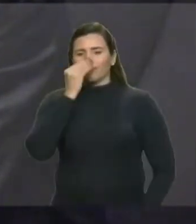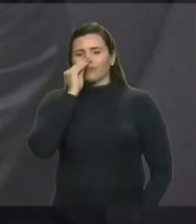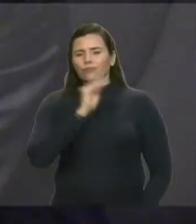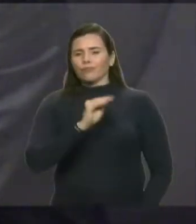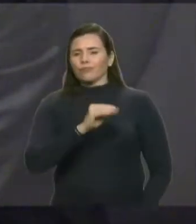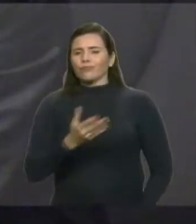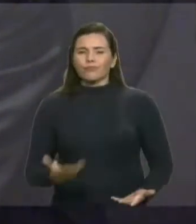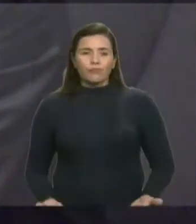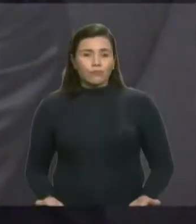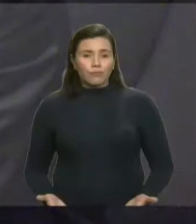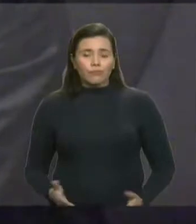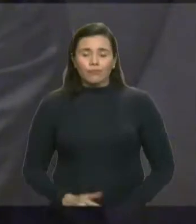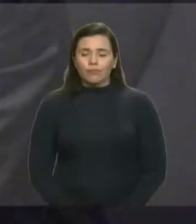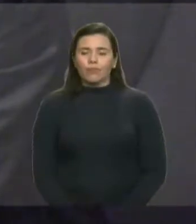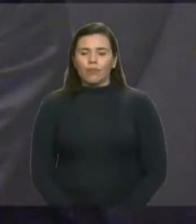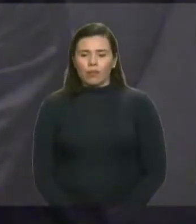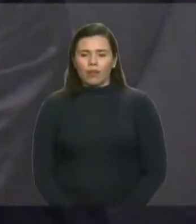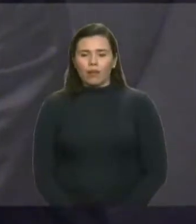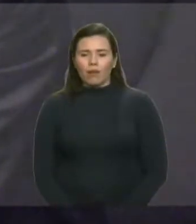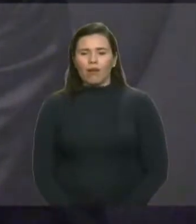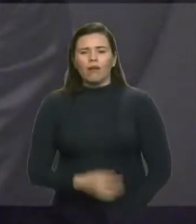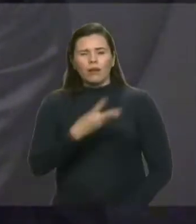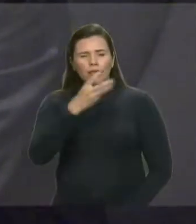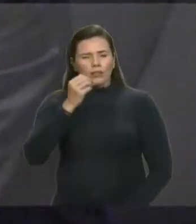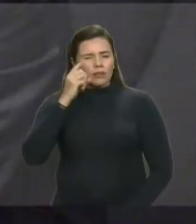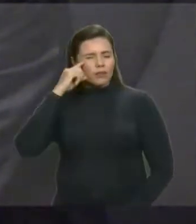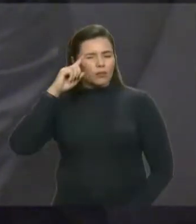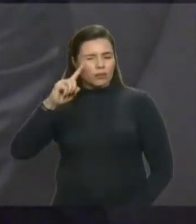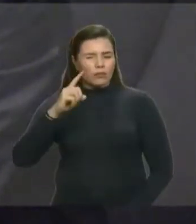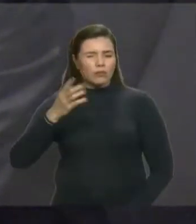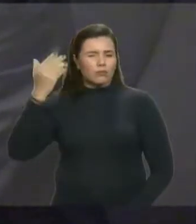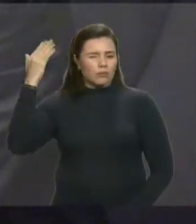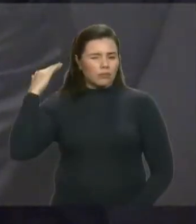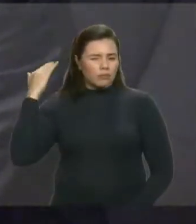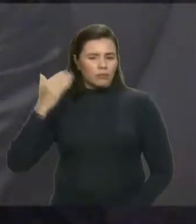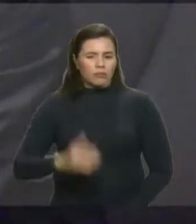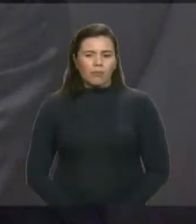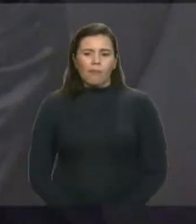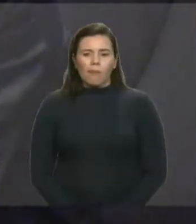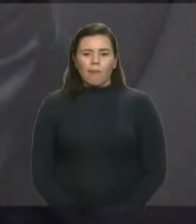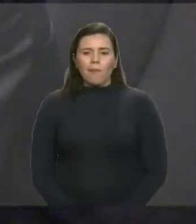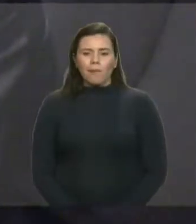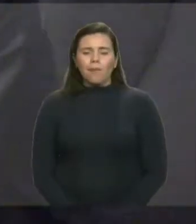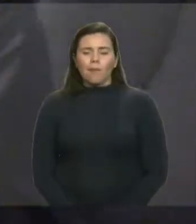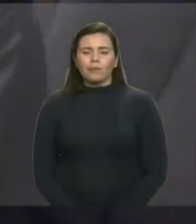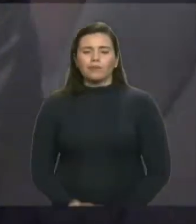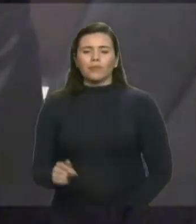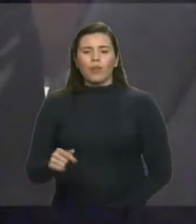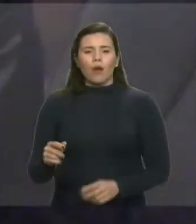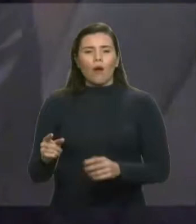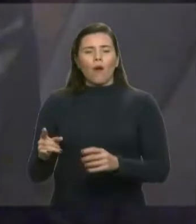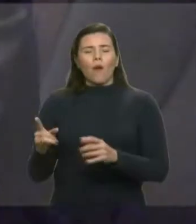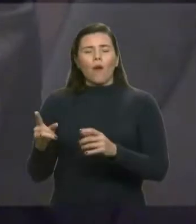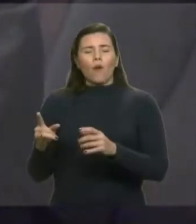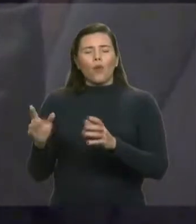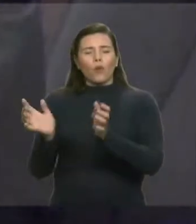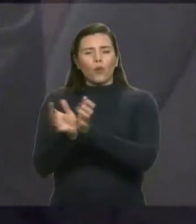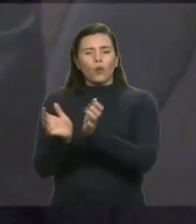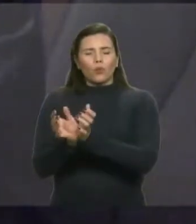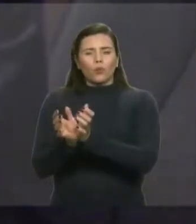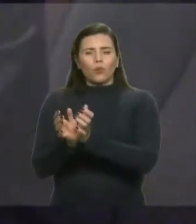mais ou menos, uma das dirigentes da Fundação Palmares, a senhora